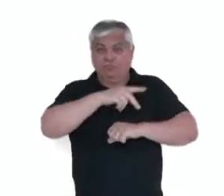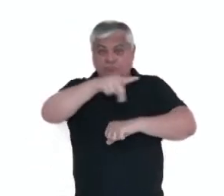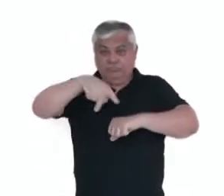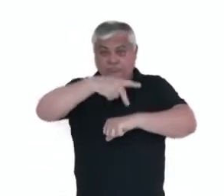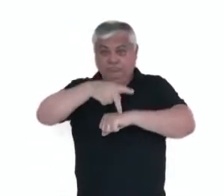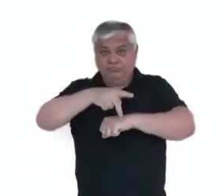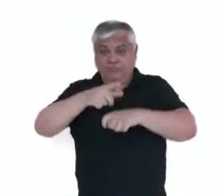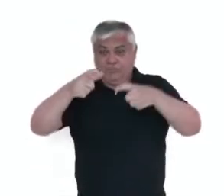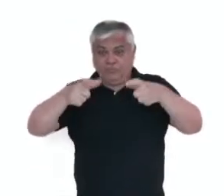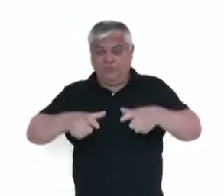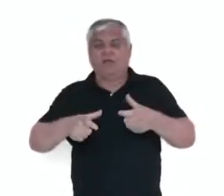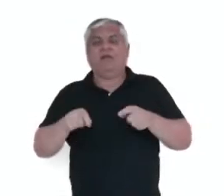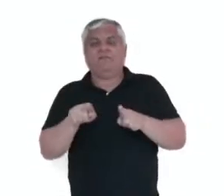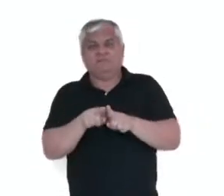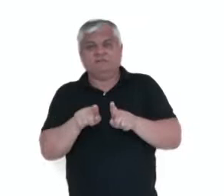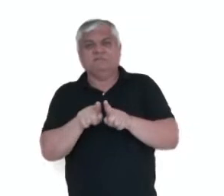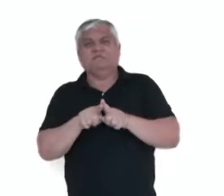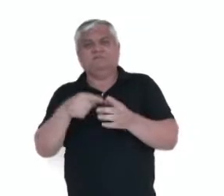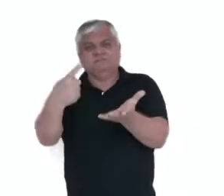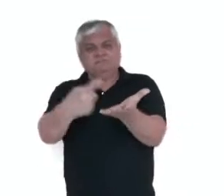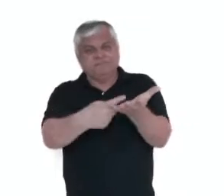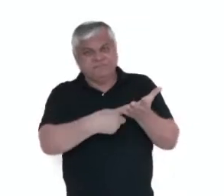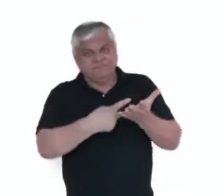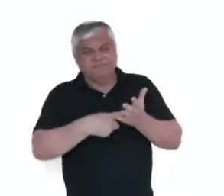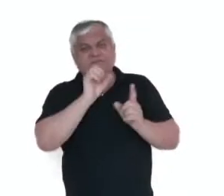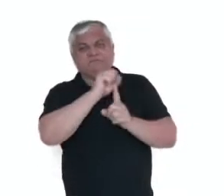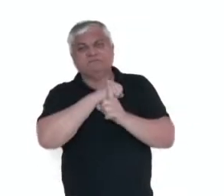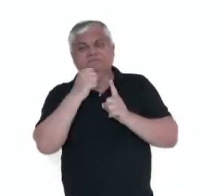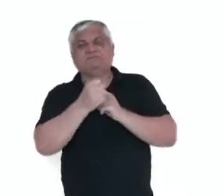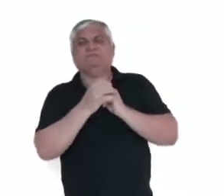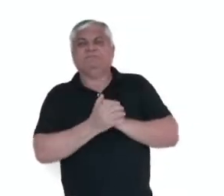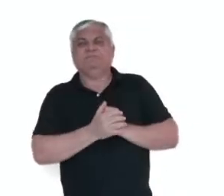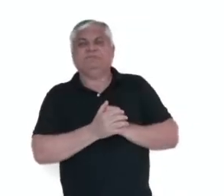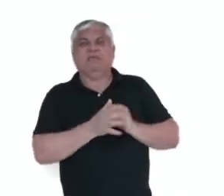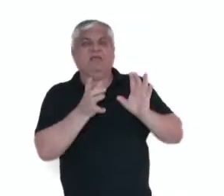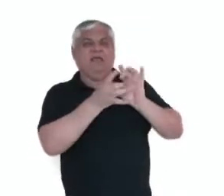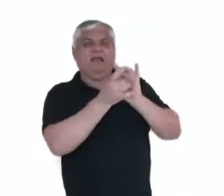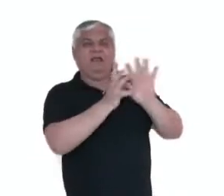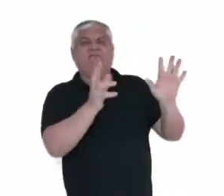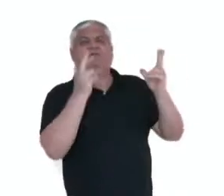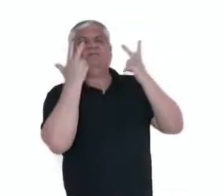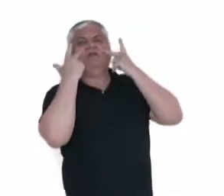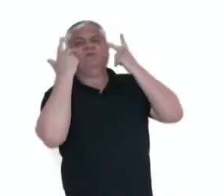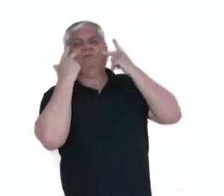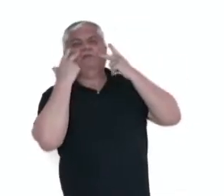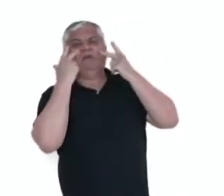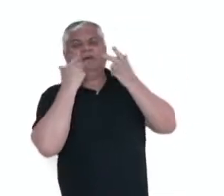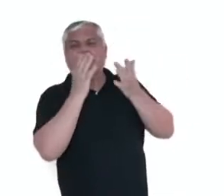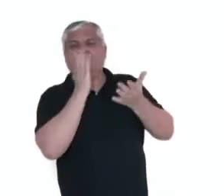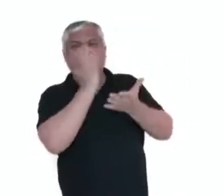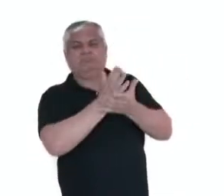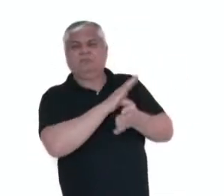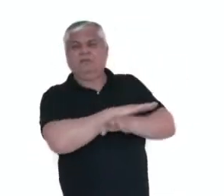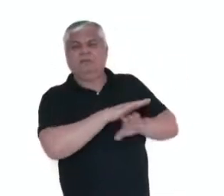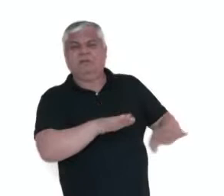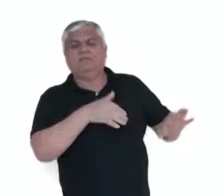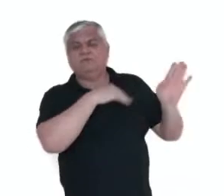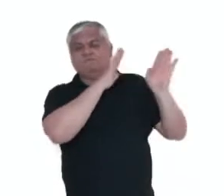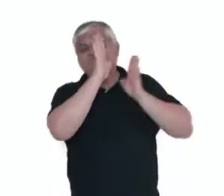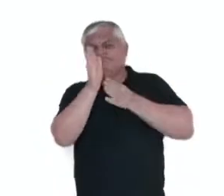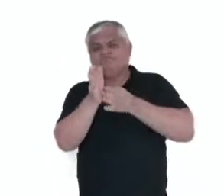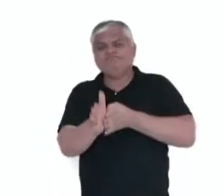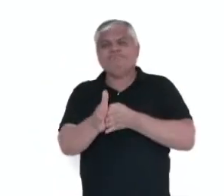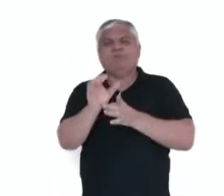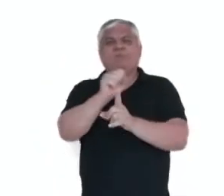pelo pacto social. Pressupõe um abandono da liberdade natural para a construção de uma sociedade que